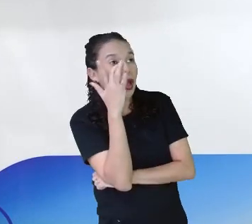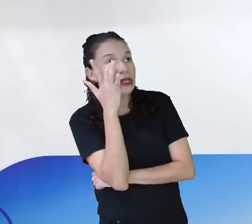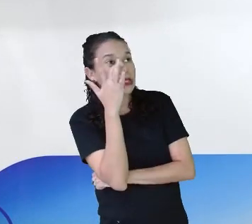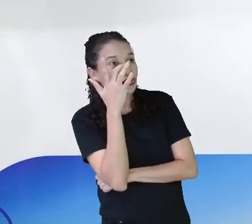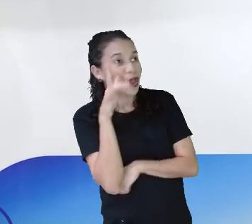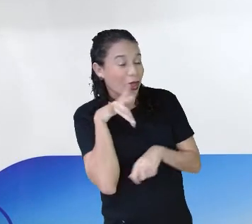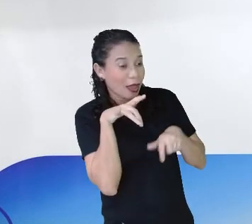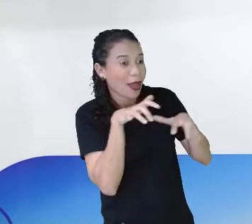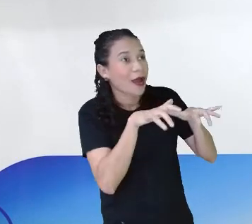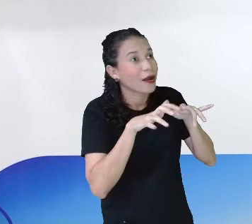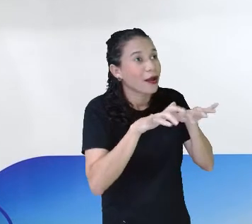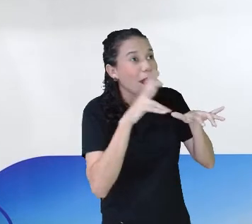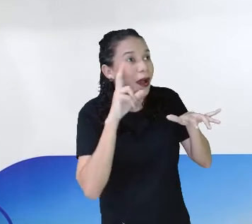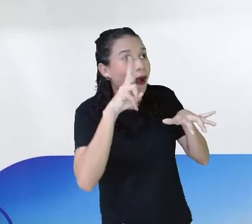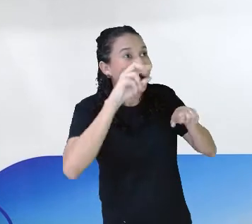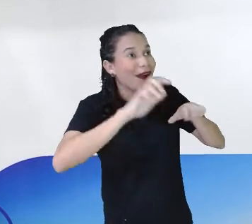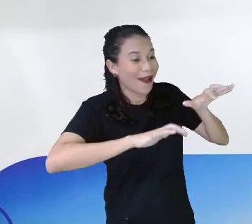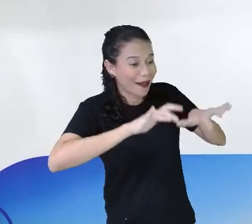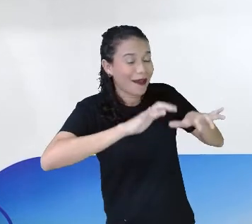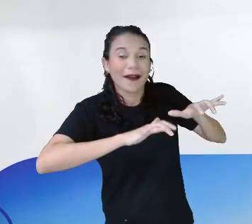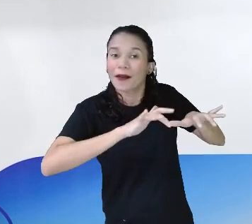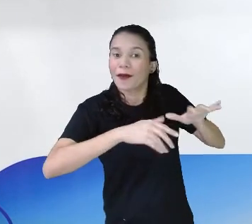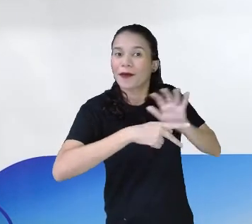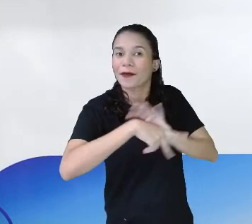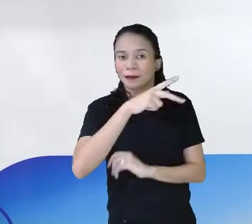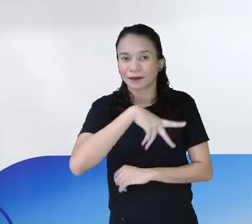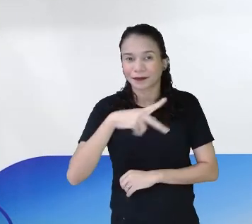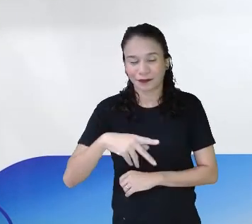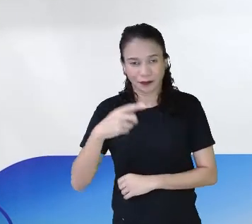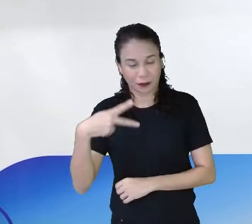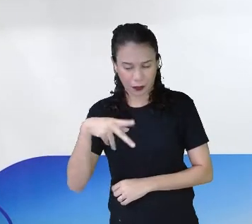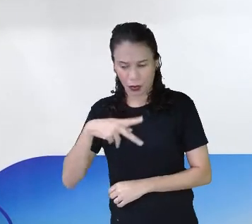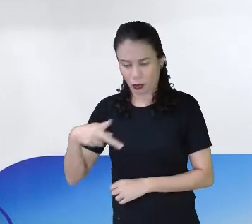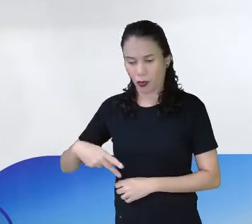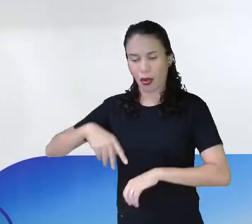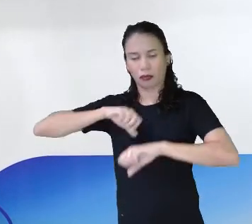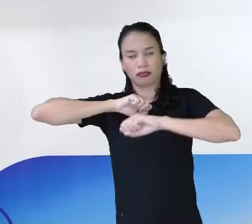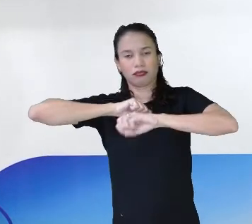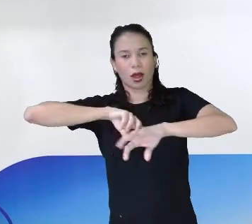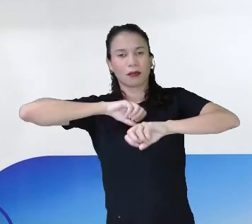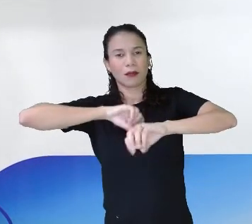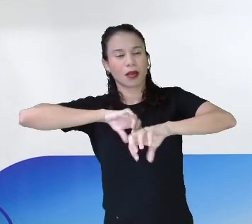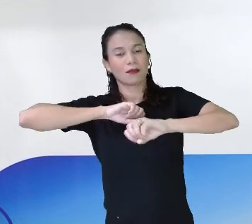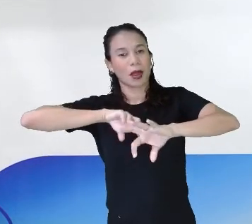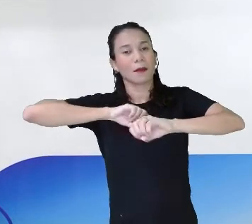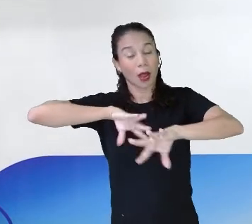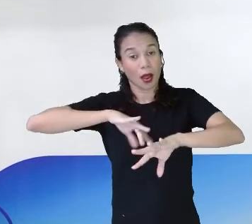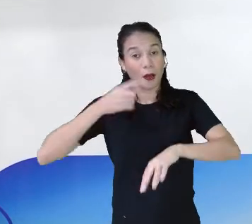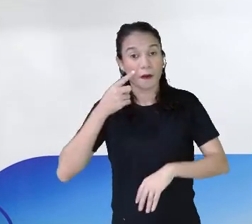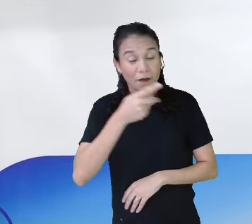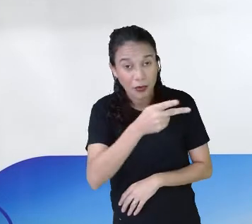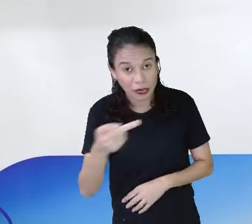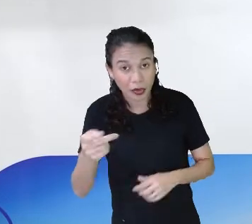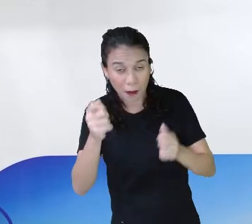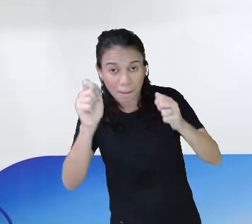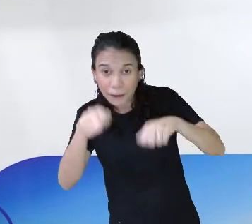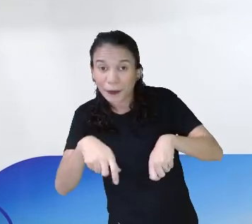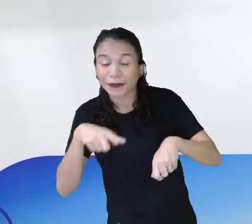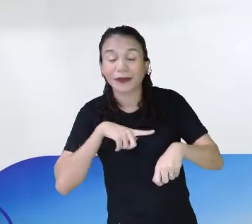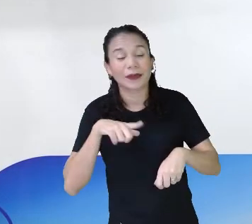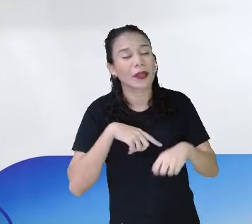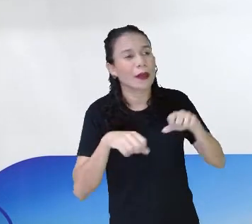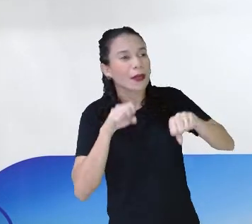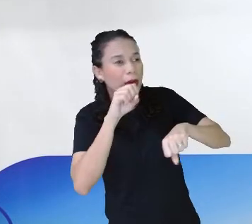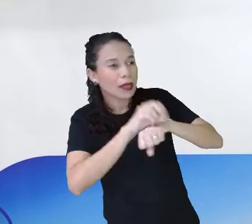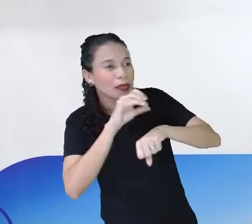e interagir com o professor. Então, você pode aí, enquanto eu estou aqui dando a minha aula para vocês, vocês podem aí estar